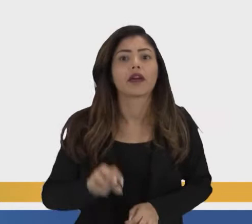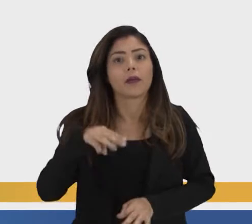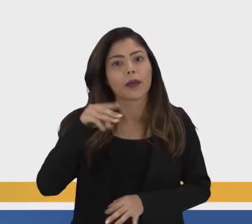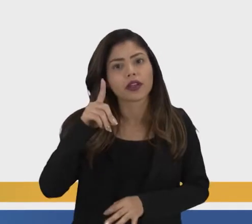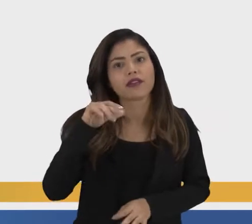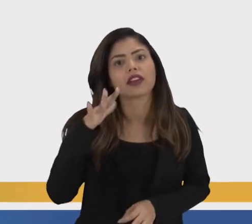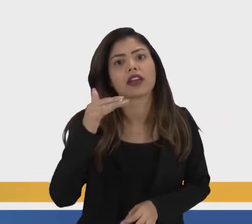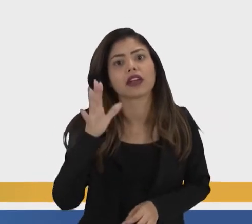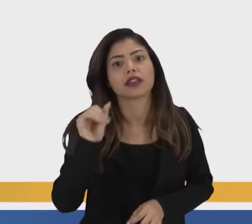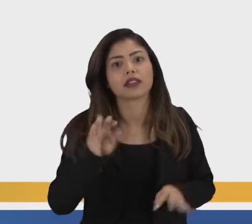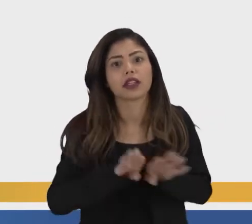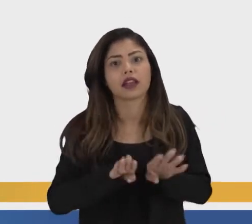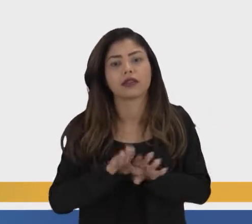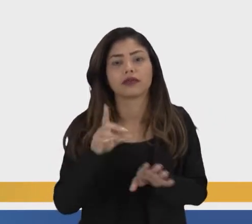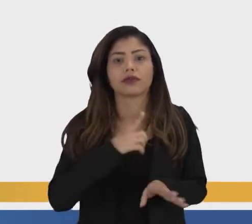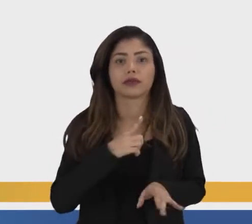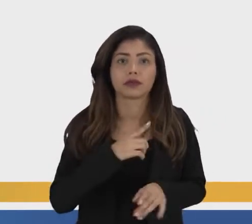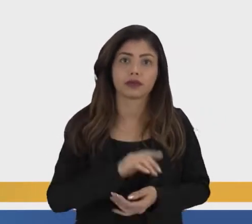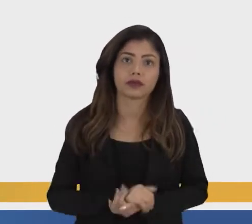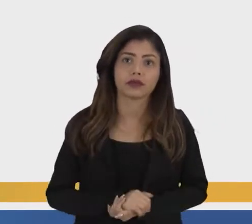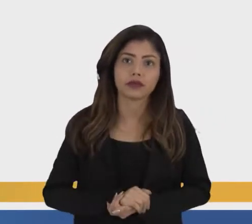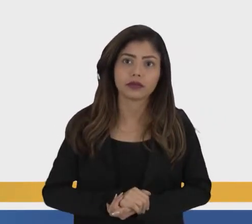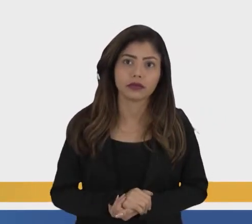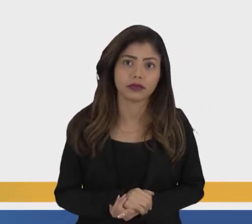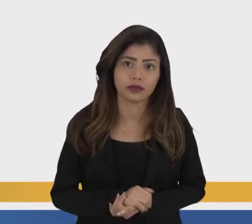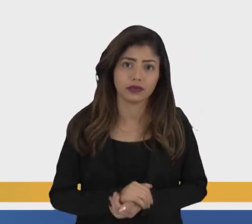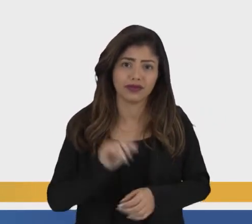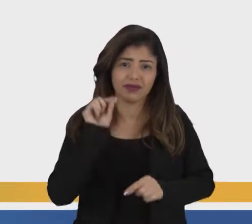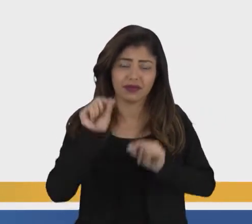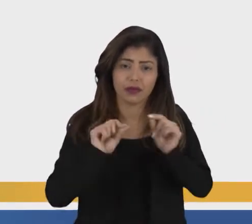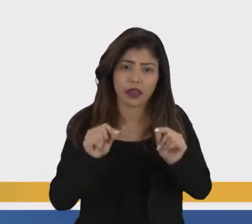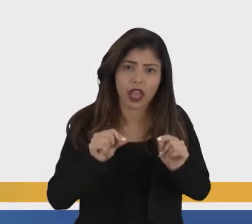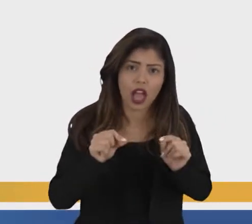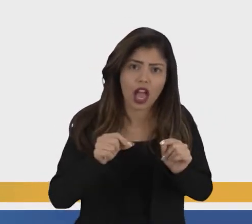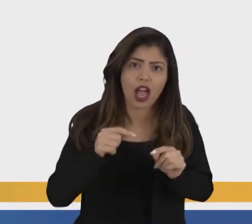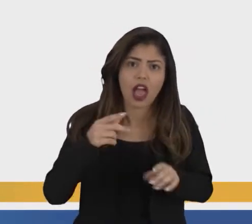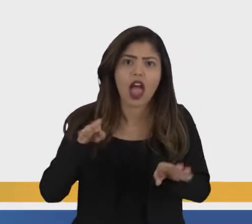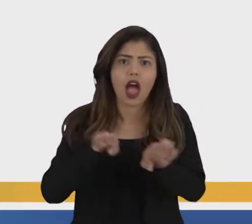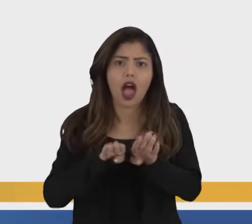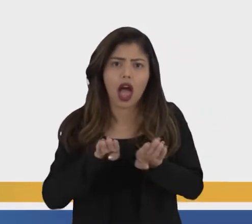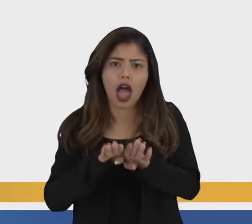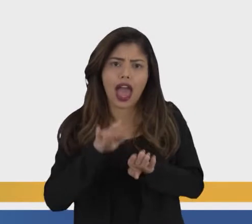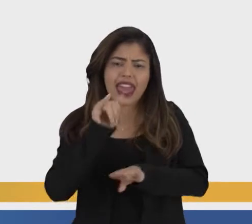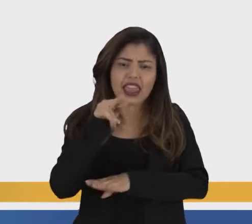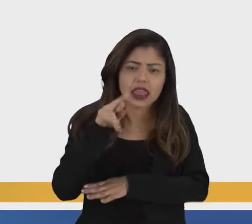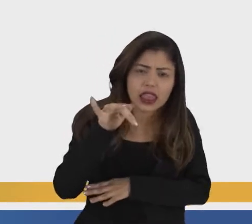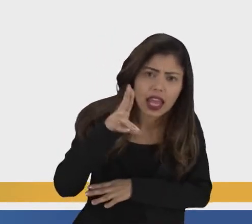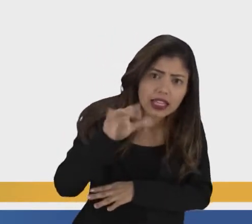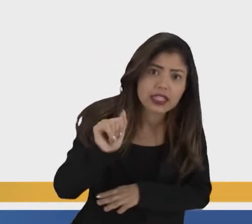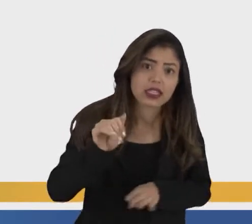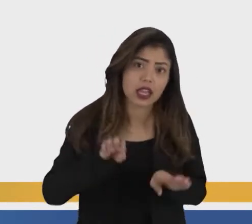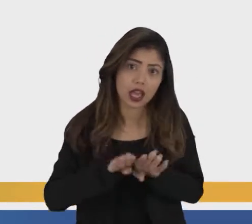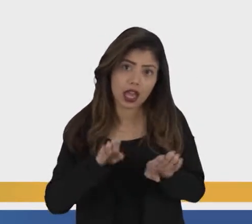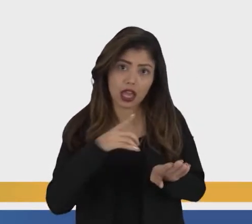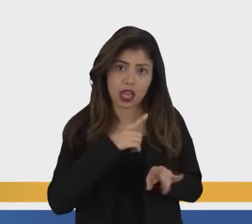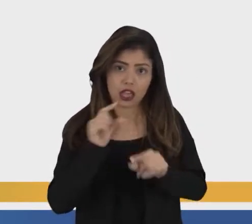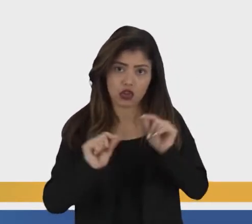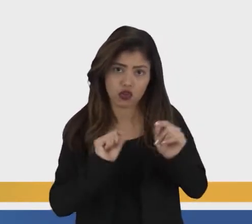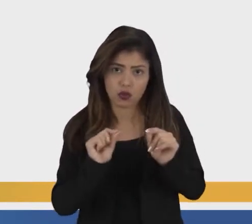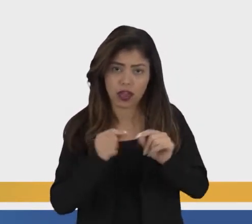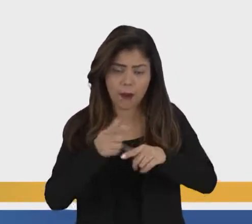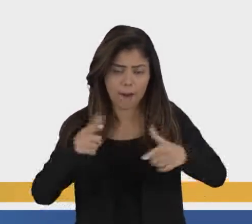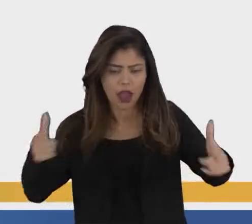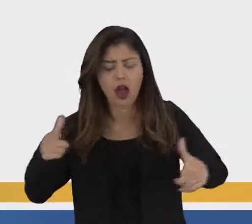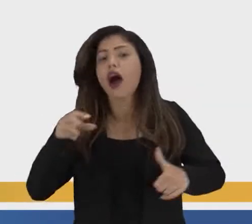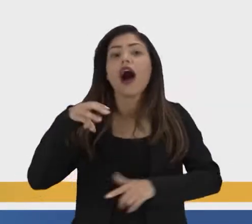nem em direção e nem em sentido. A grandeza física que mede a inércia é a massa. Portanto, quanto maior